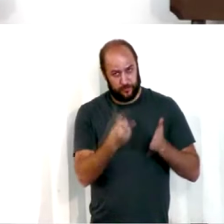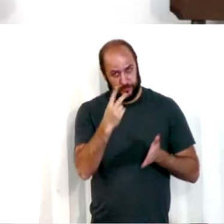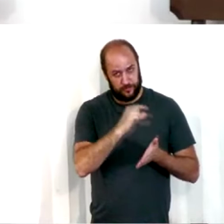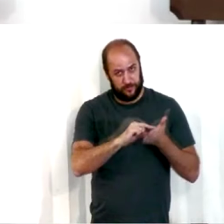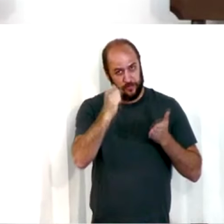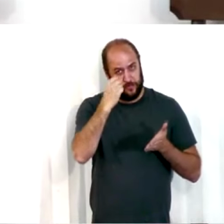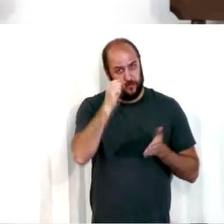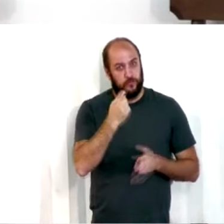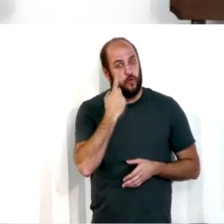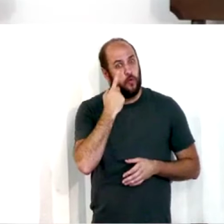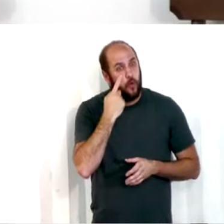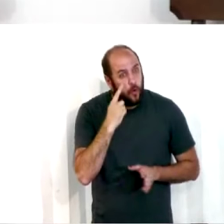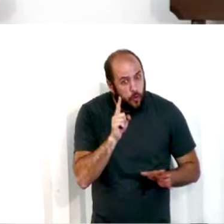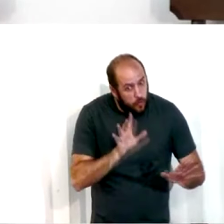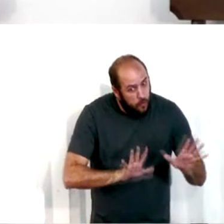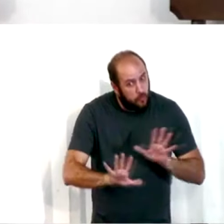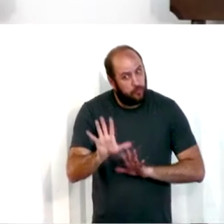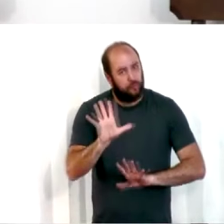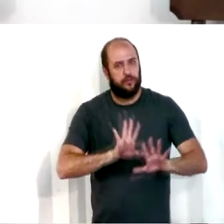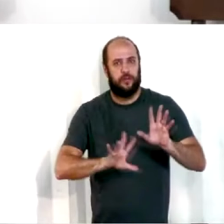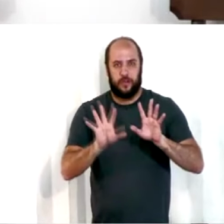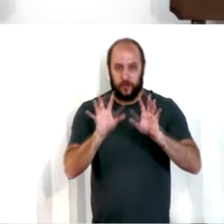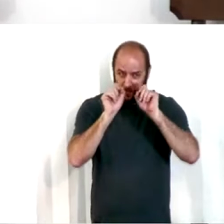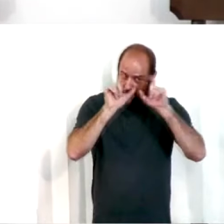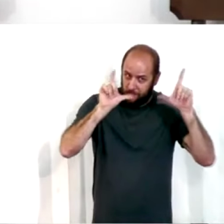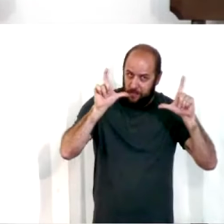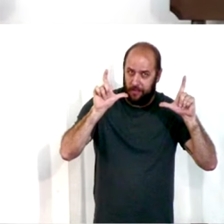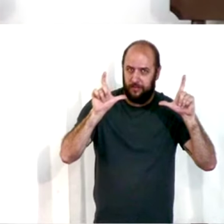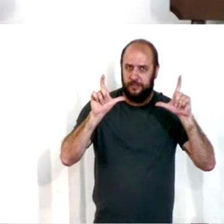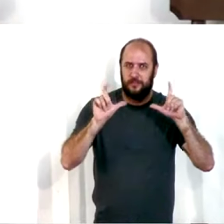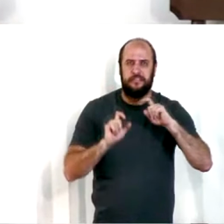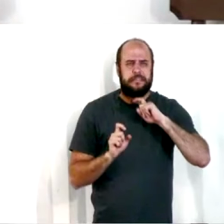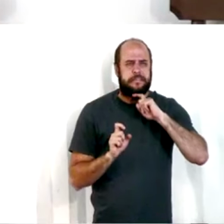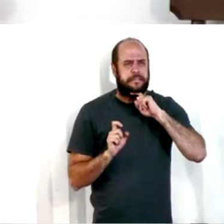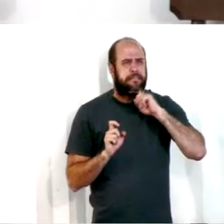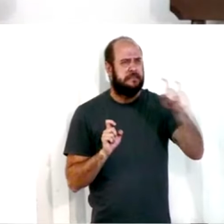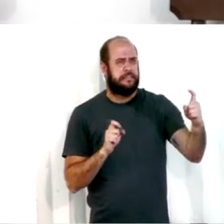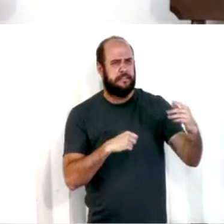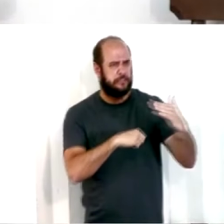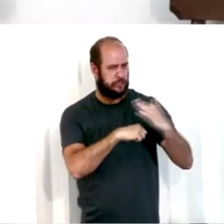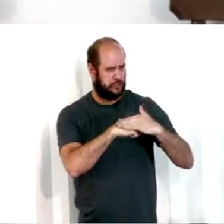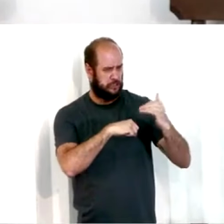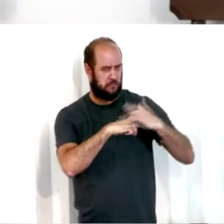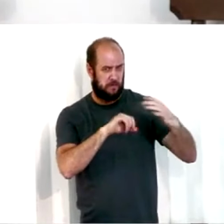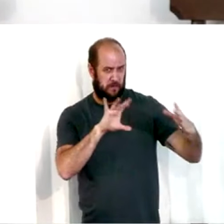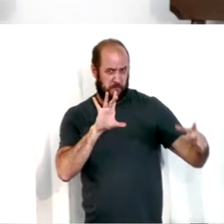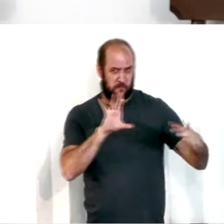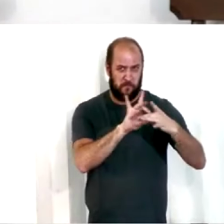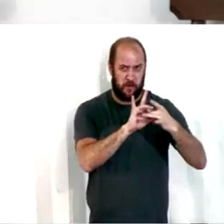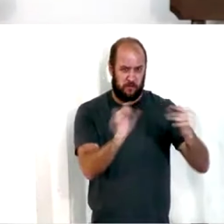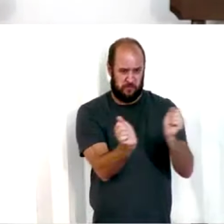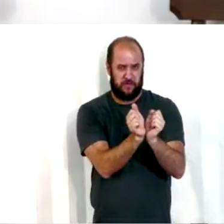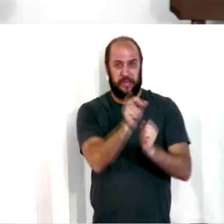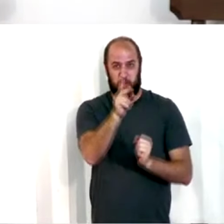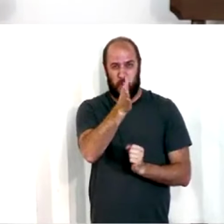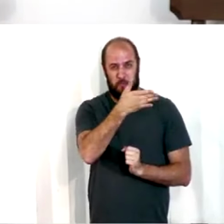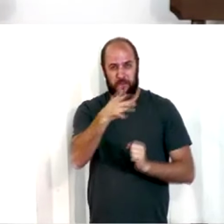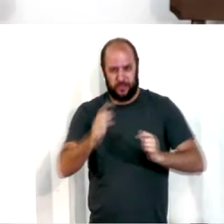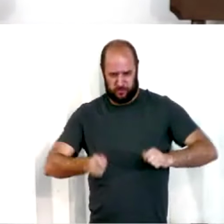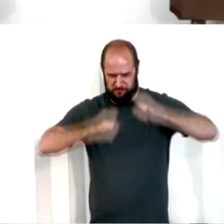cuidado, vigiem, que ninguém vos venha a enredar, a prender numa rede, como se fosse um peixinho, com